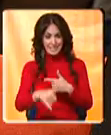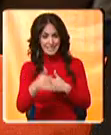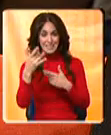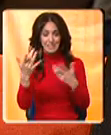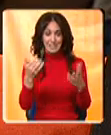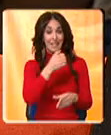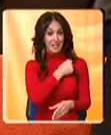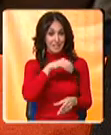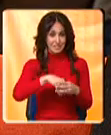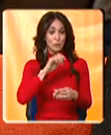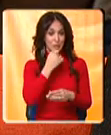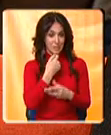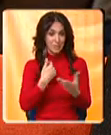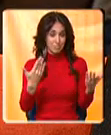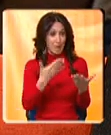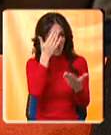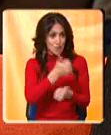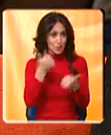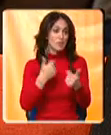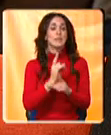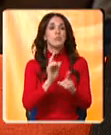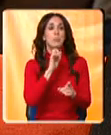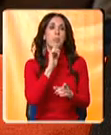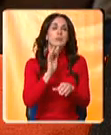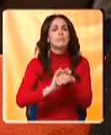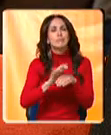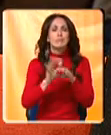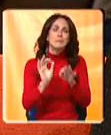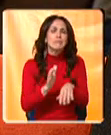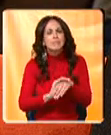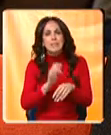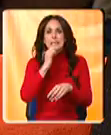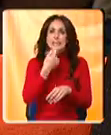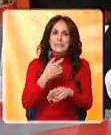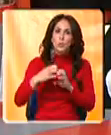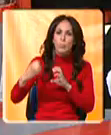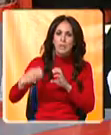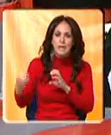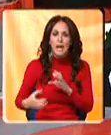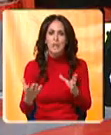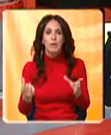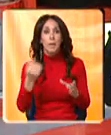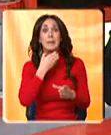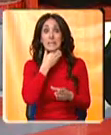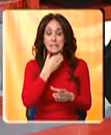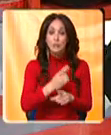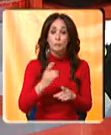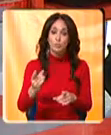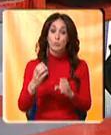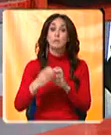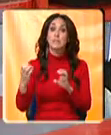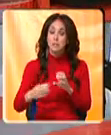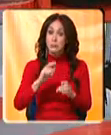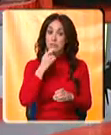dentro da Casa dos Segredos e acho, sinceramente, que pode ser mimada, tinha um segredo muito complicado em altura de crise, tinha um segredo